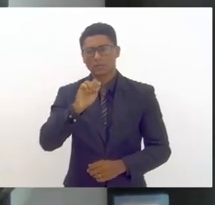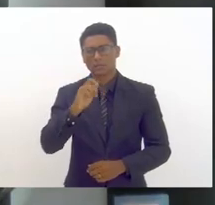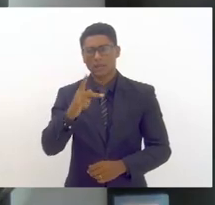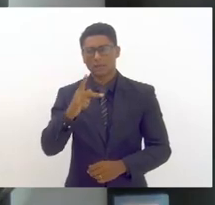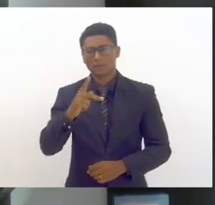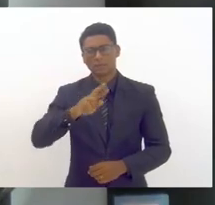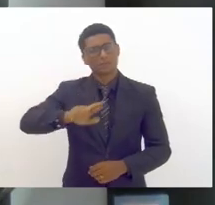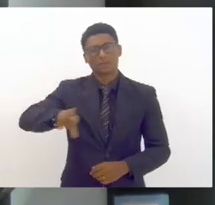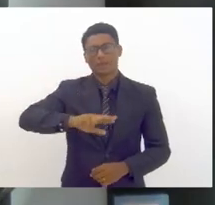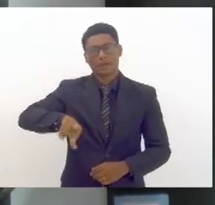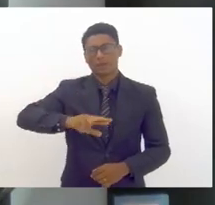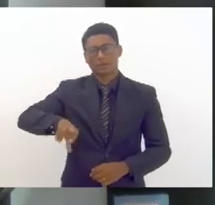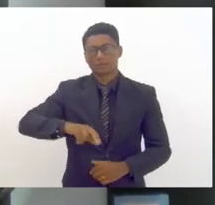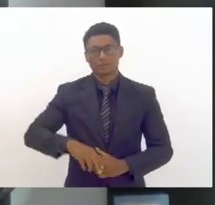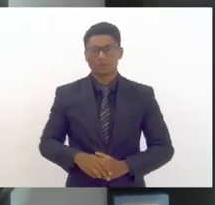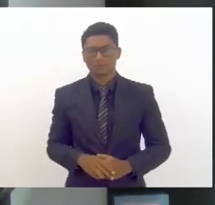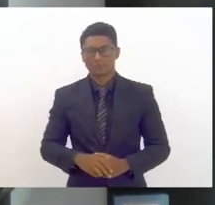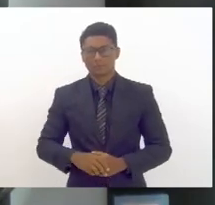Scarani?